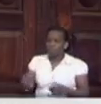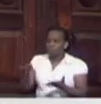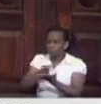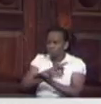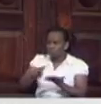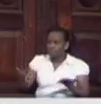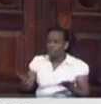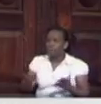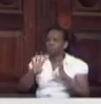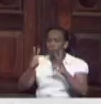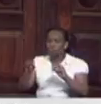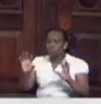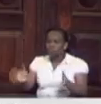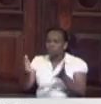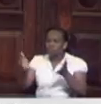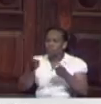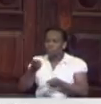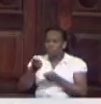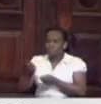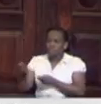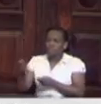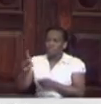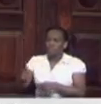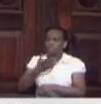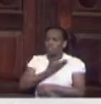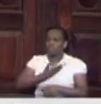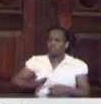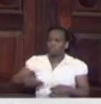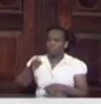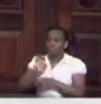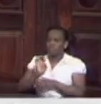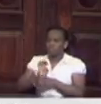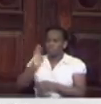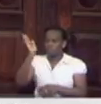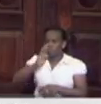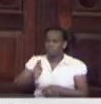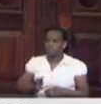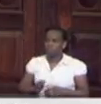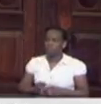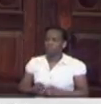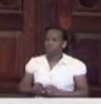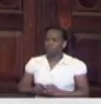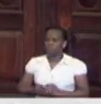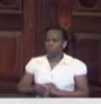tudo isso promovido pelo Estado brasileiro,